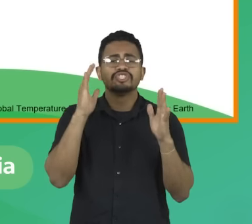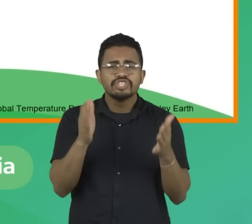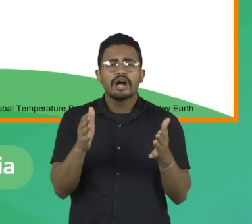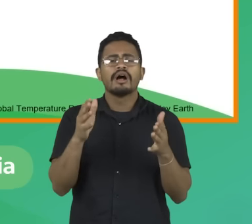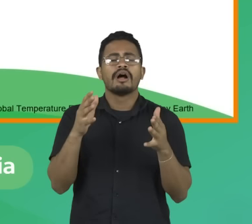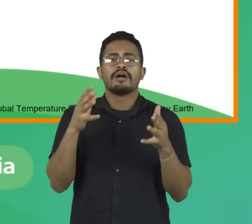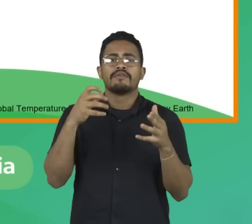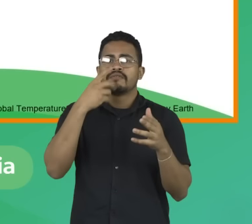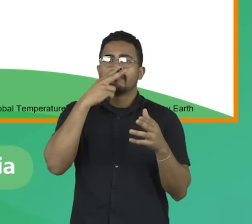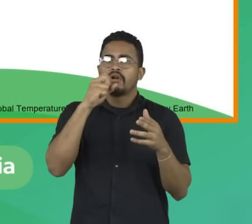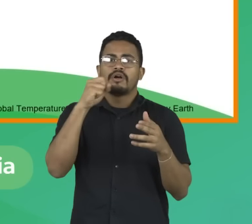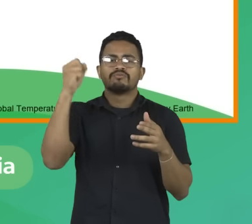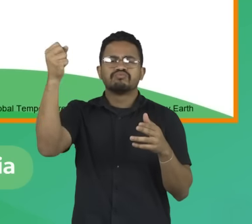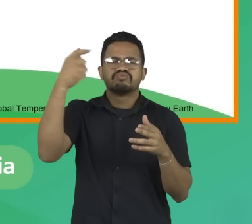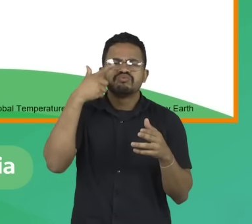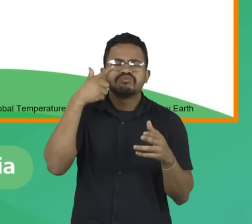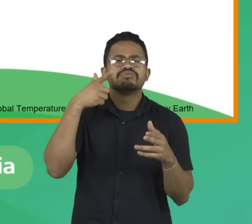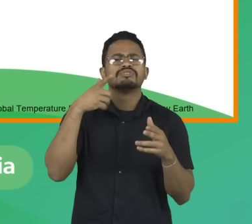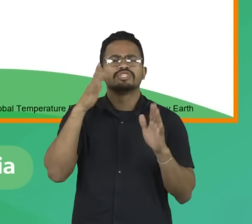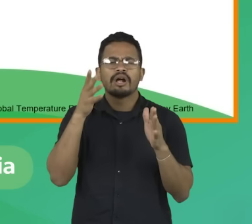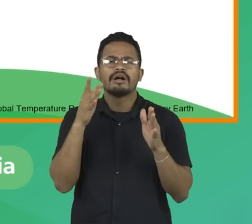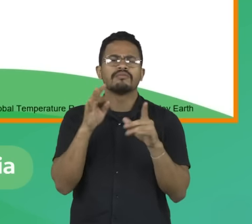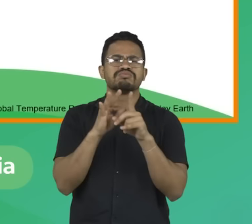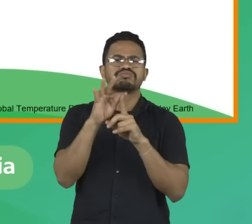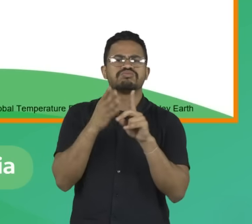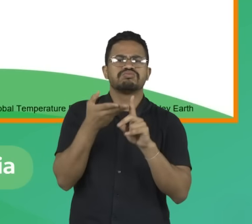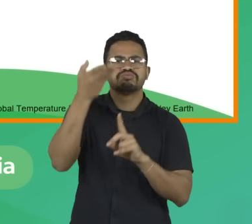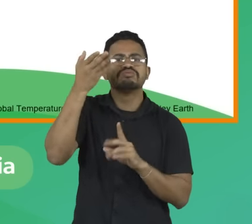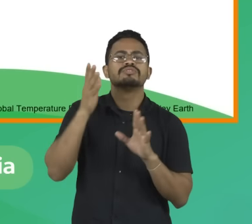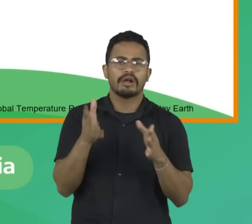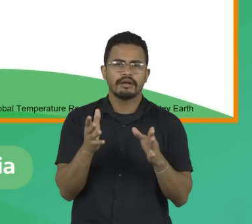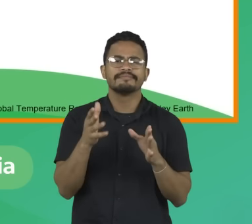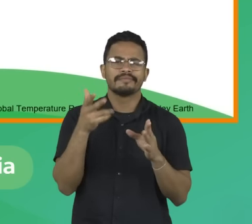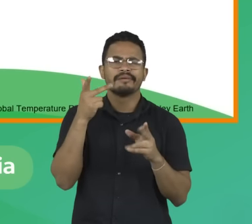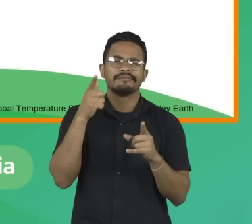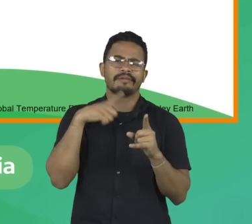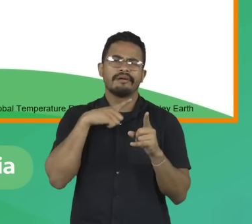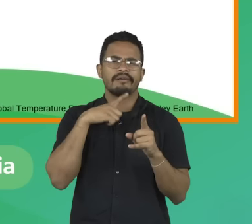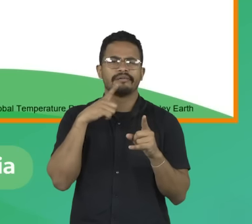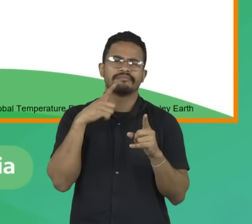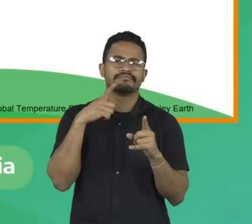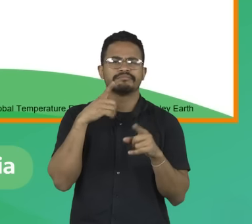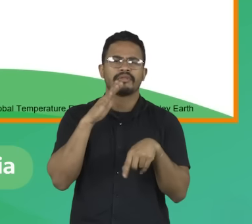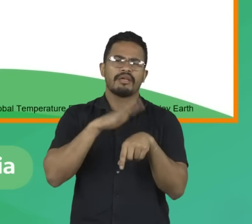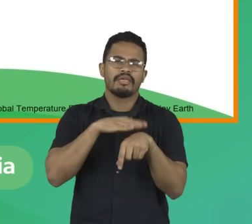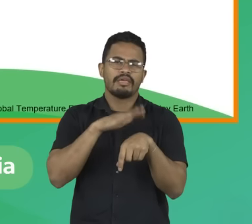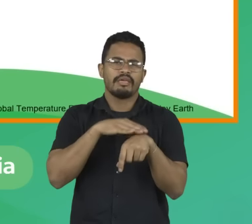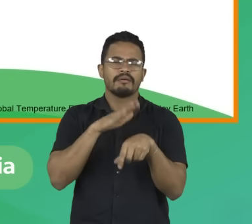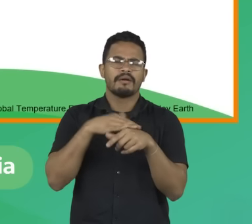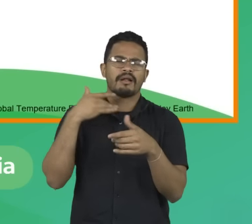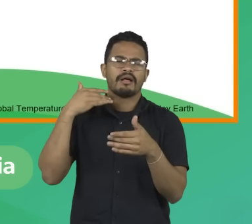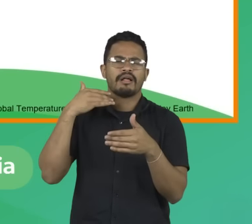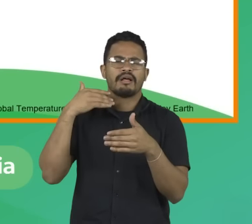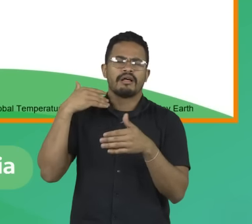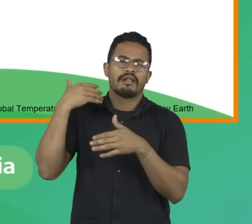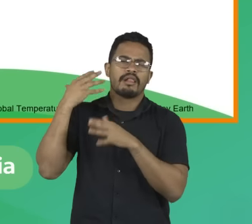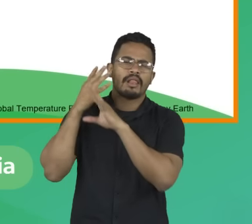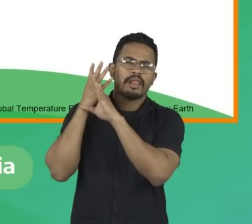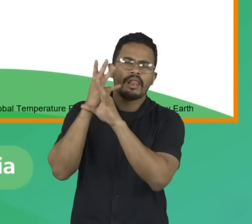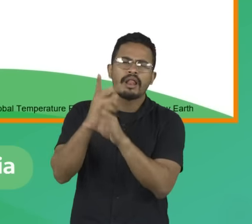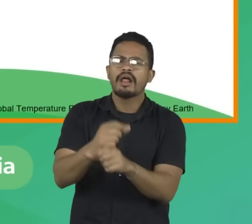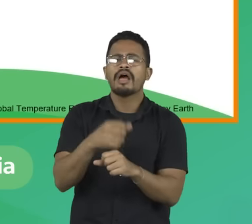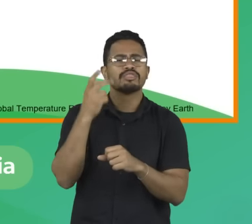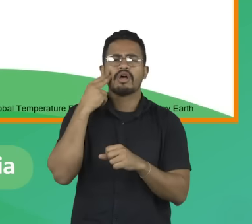luminosidade, intensas temperaturas. Então essas flutuações dessas médias ao longo do tempo, esse tipo de coisa, essa ocorrência é